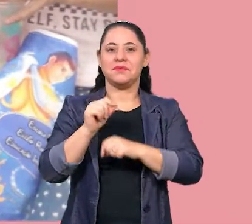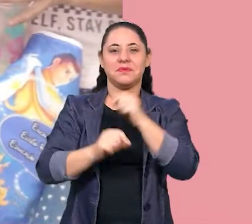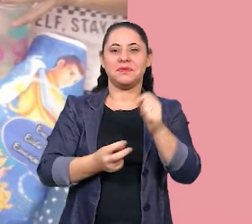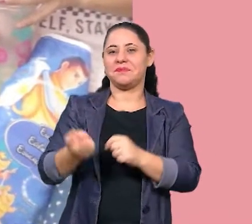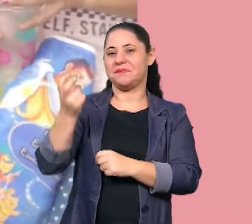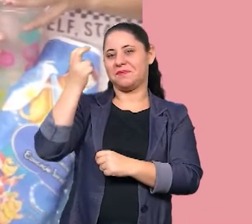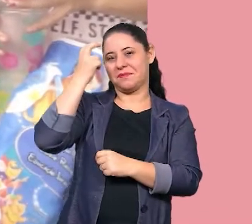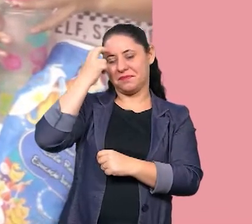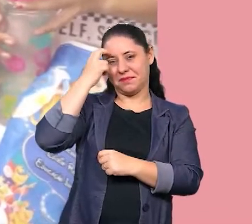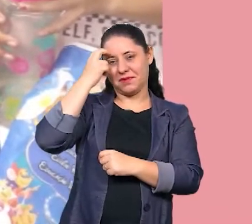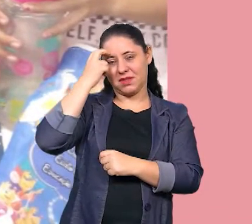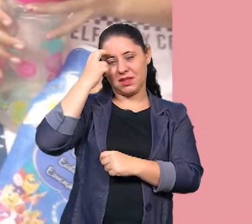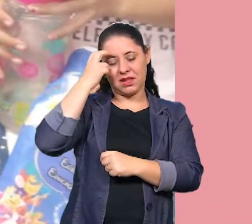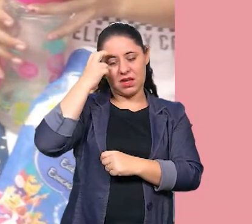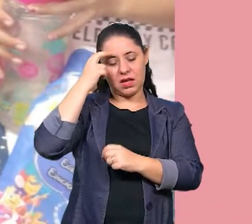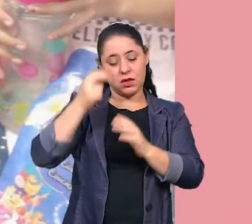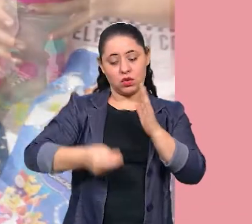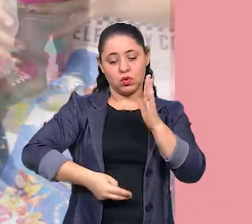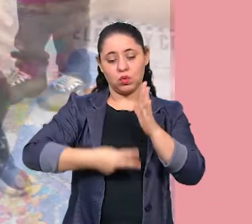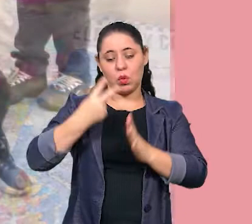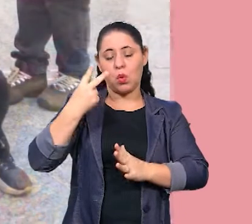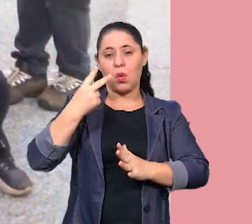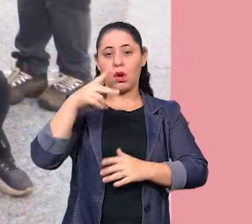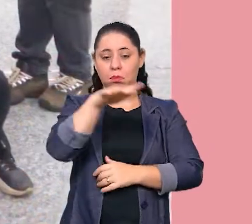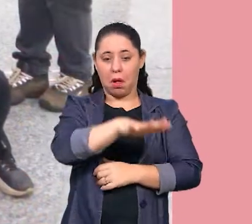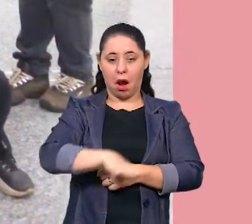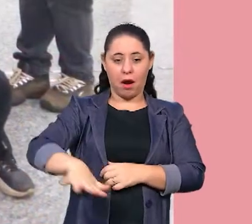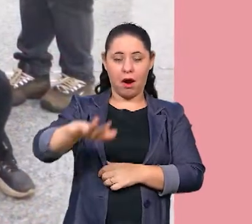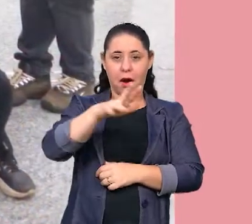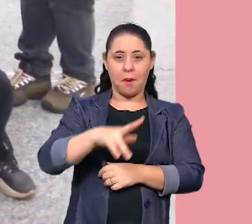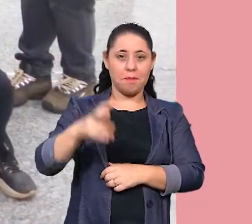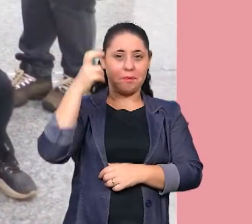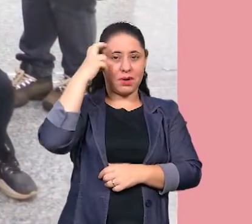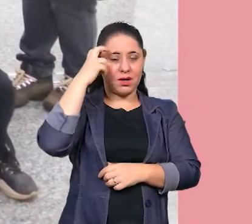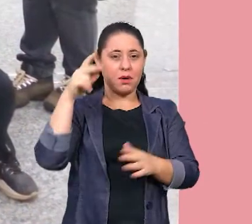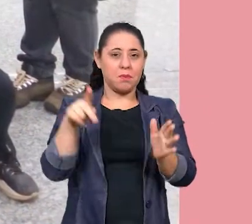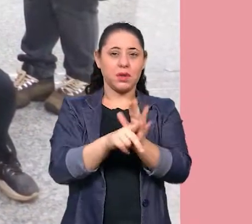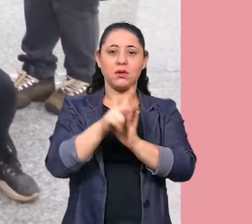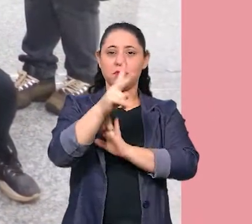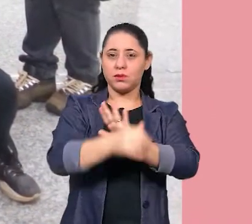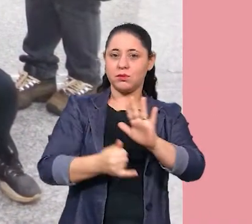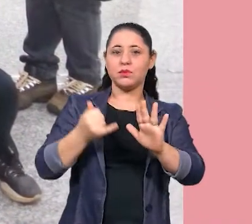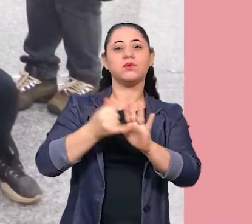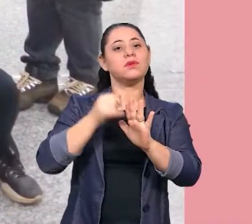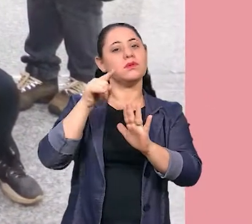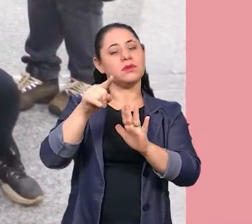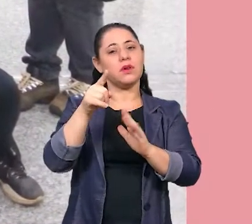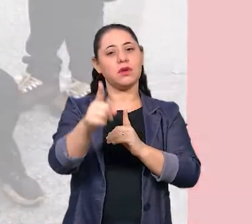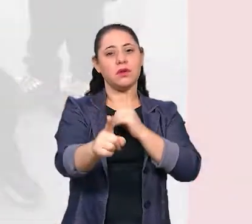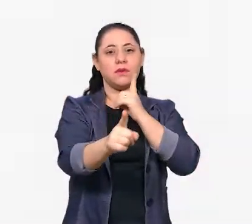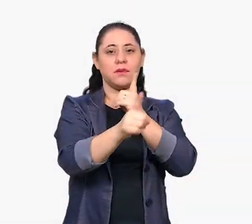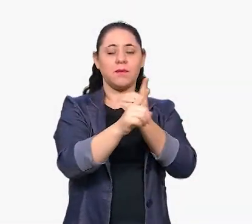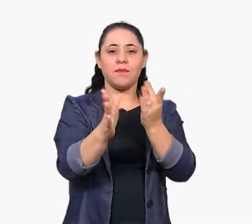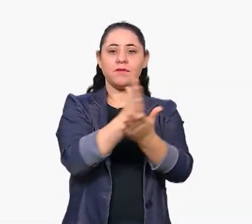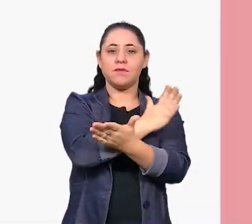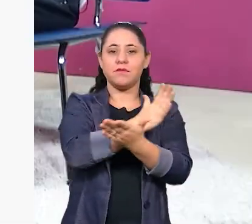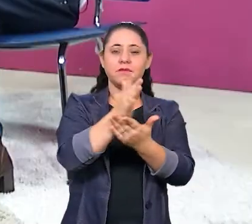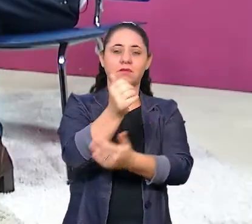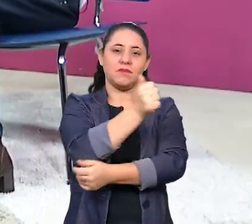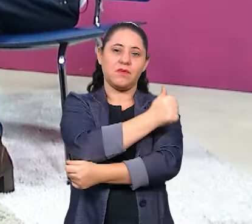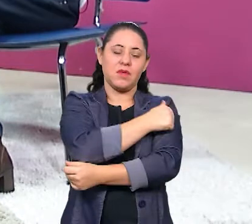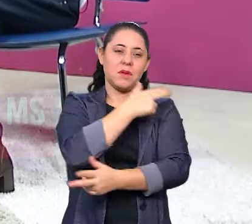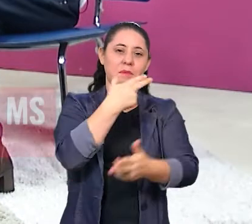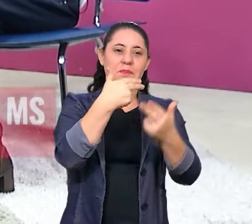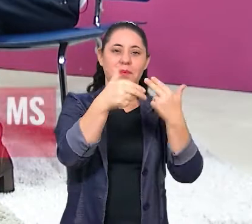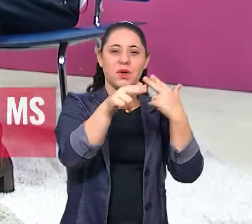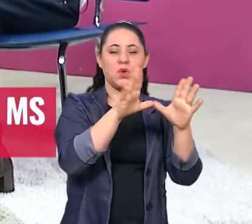nessa segunda edição do Festival Campão Cultural, envolvendo o seu projeto, que foi o encontro de alguns alunos com os músicos do